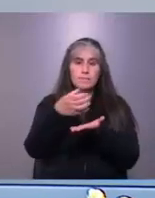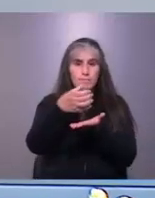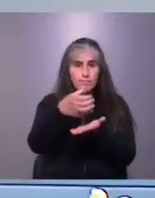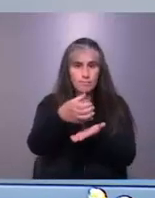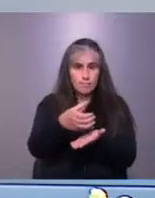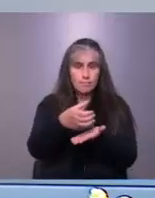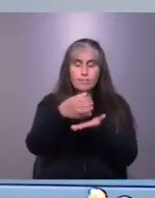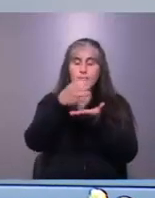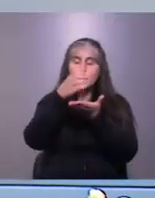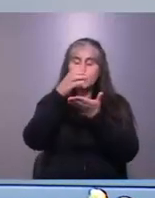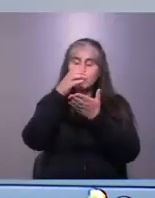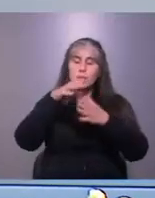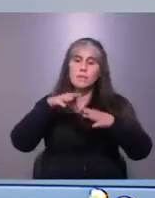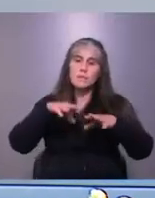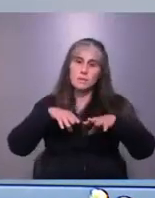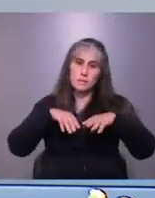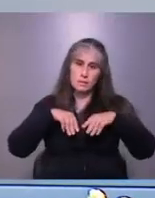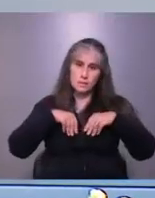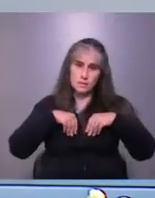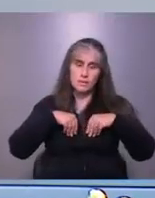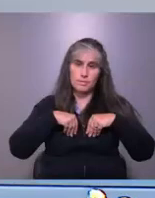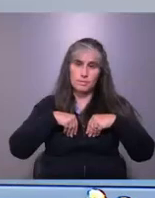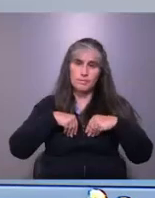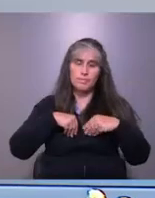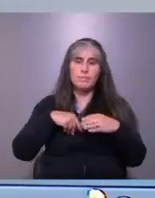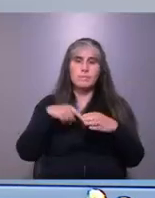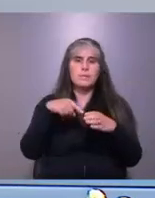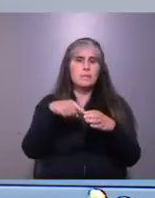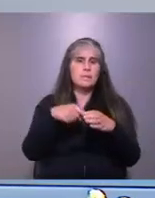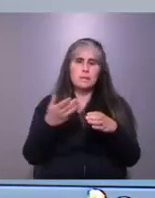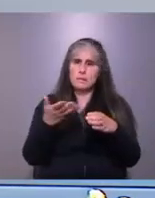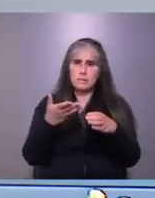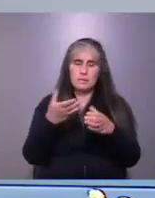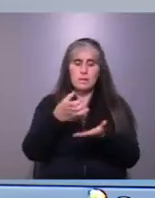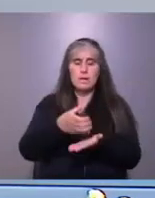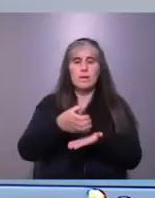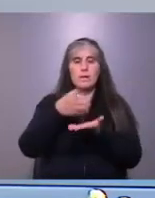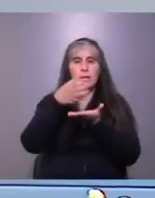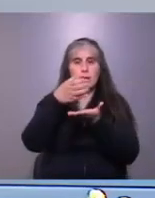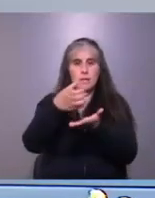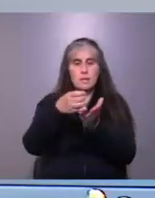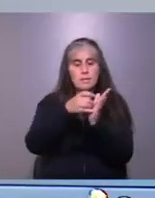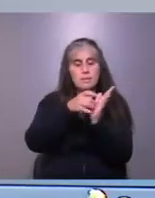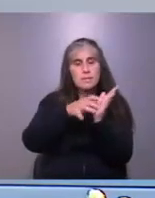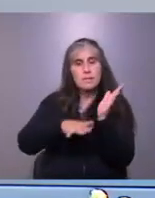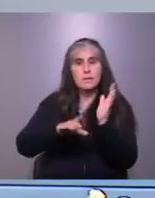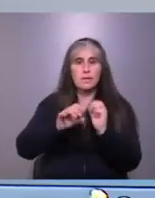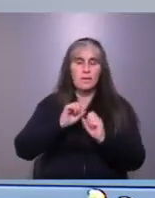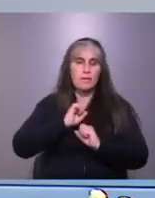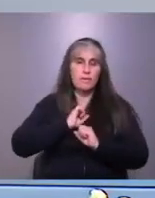Tomai todos e bebei, este é o cálice do meu